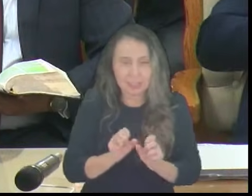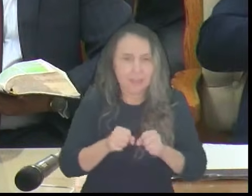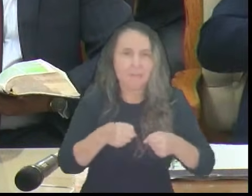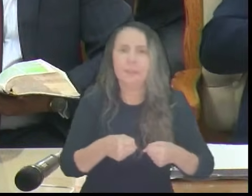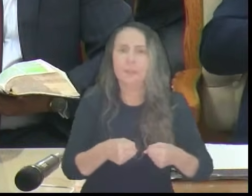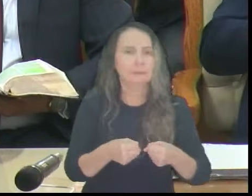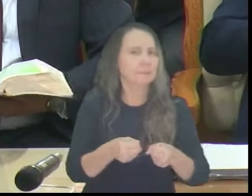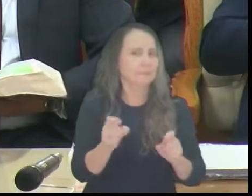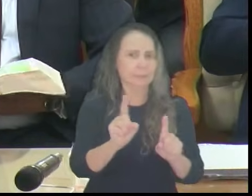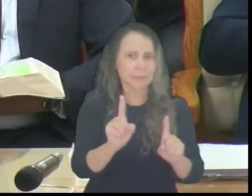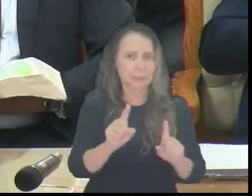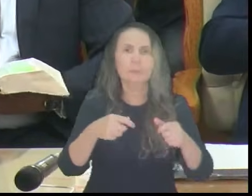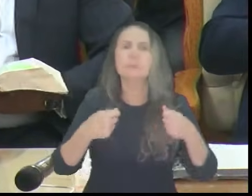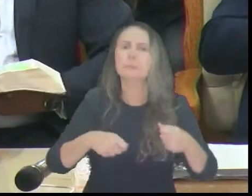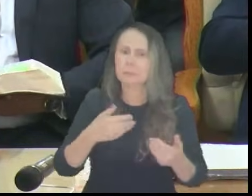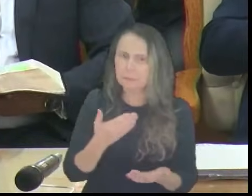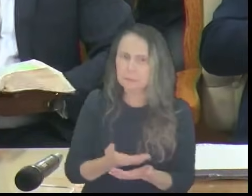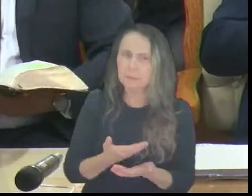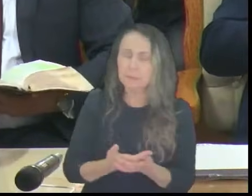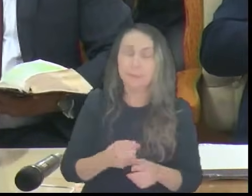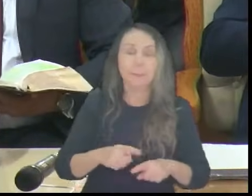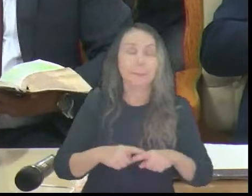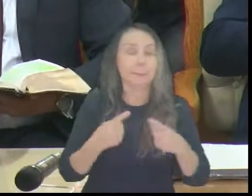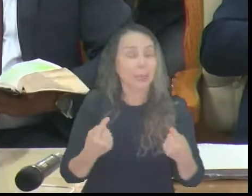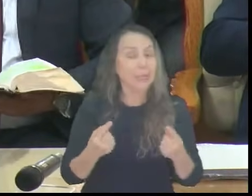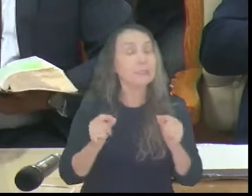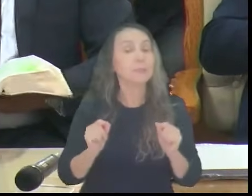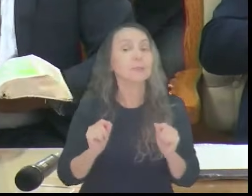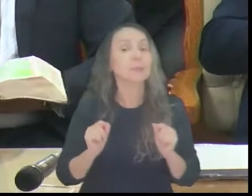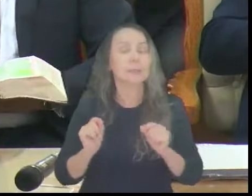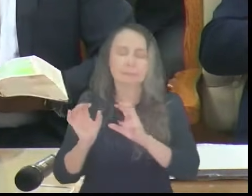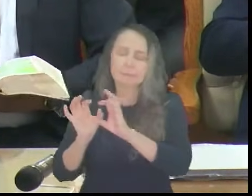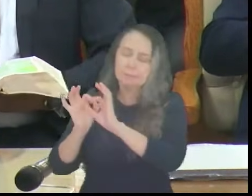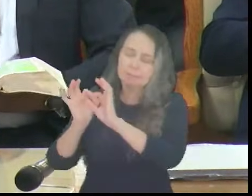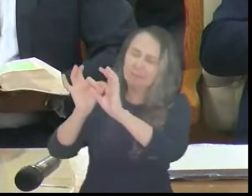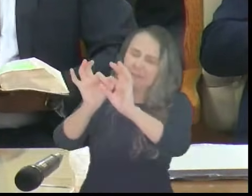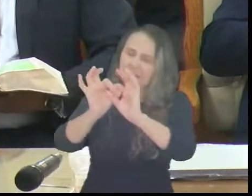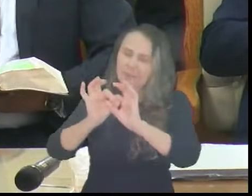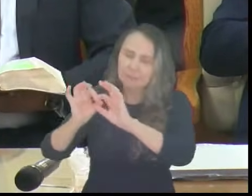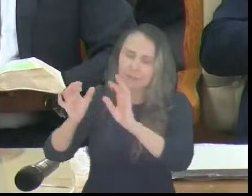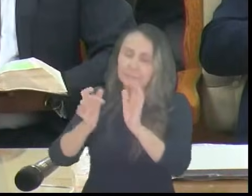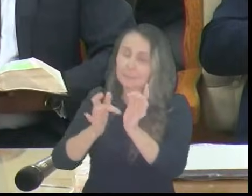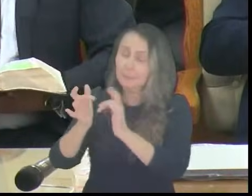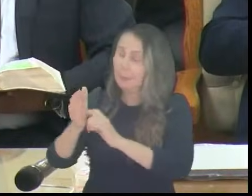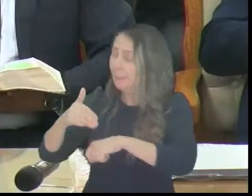Mas o mais importante é você ter comunhão com Jesus.